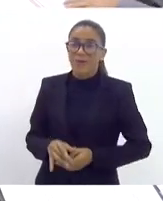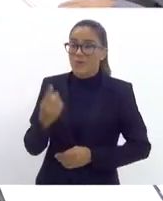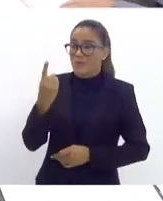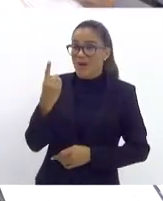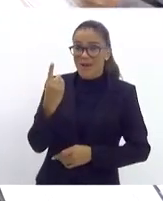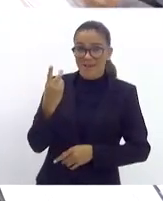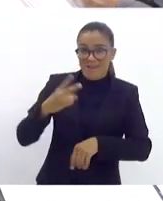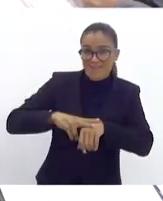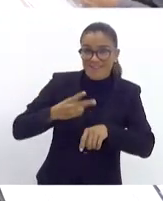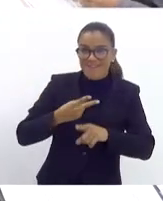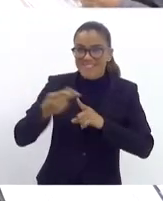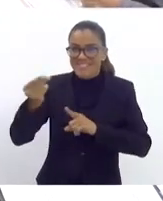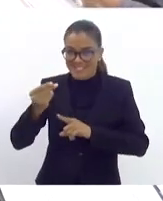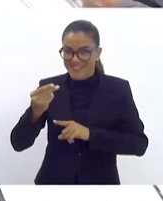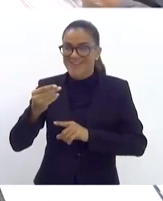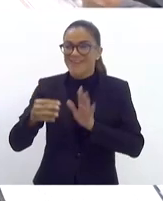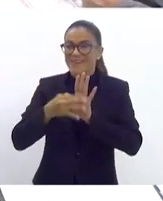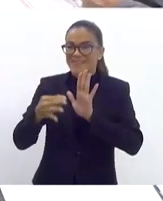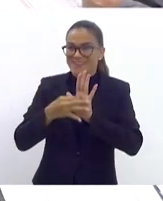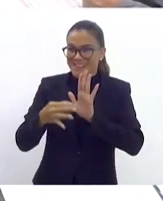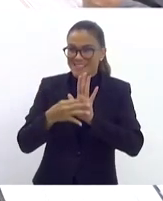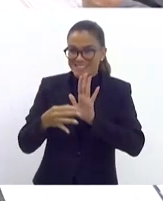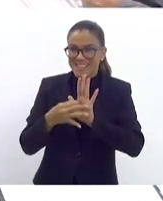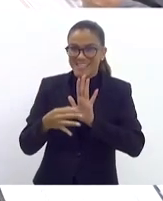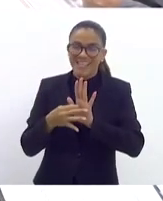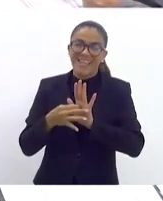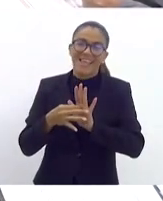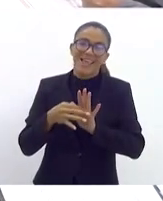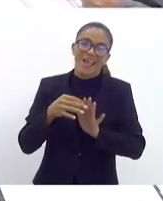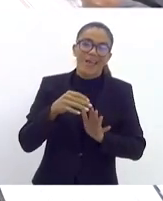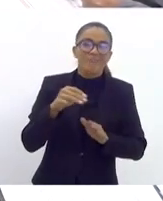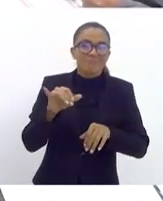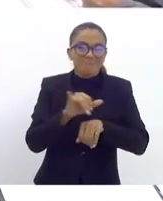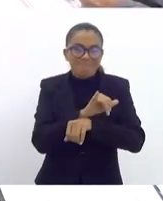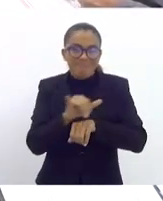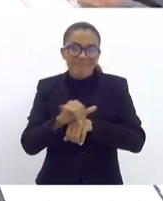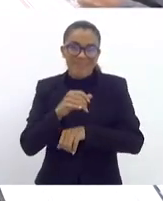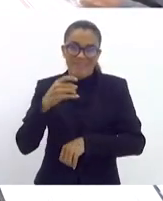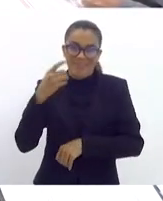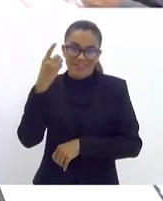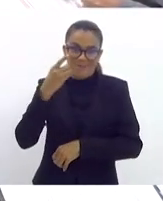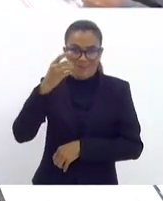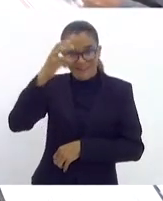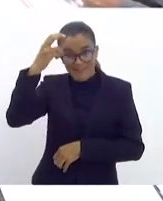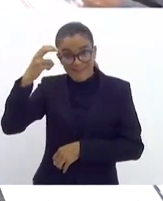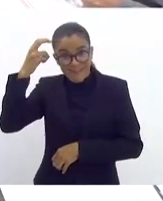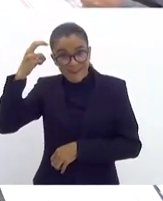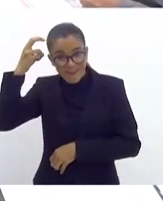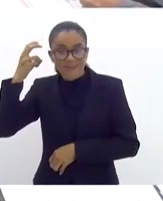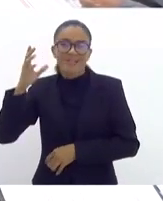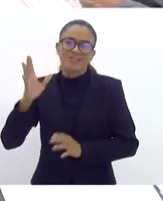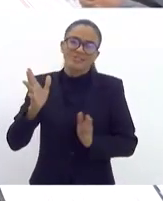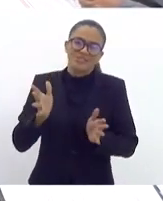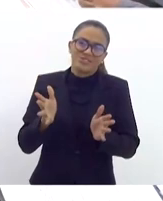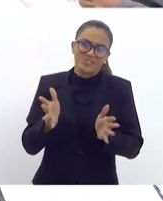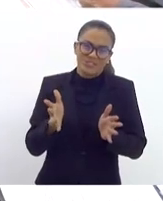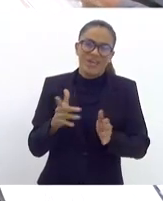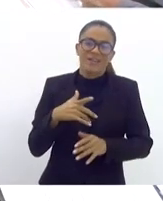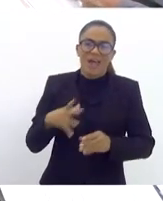Vencido o parecer alternativo parecer da deputada Verônica já tá